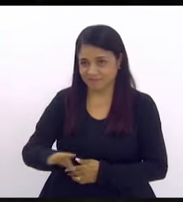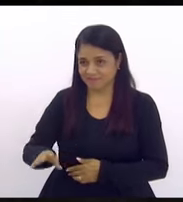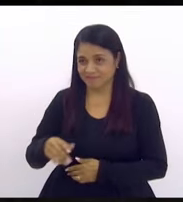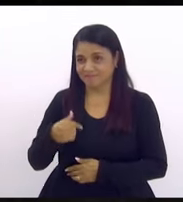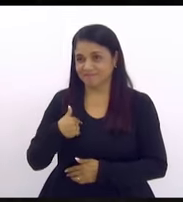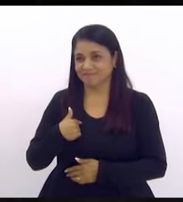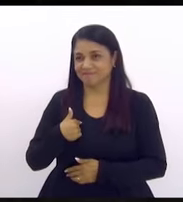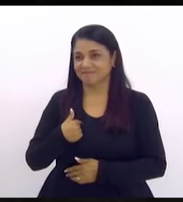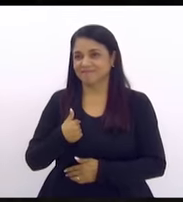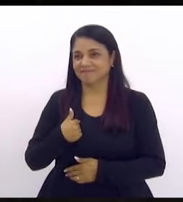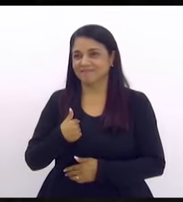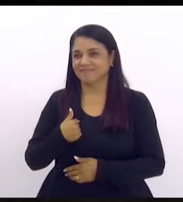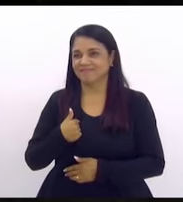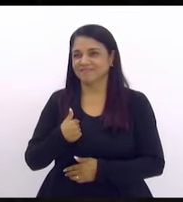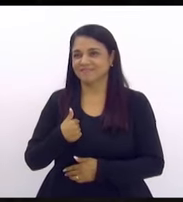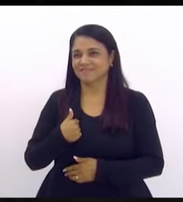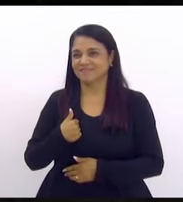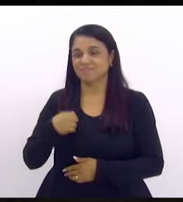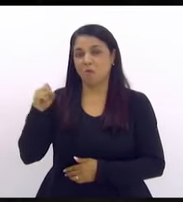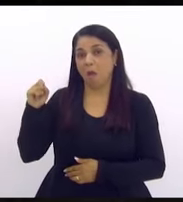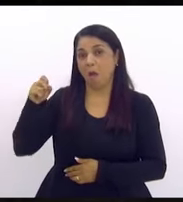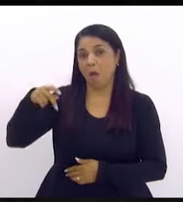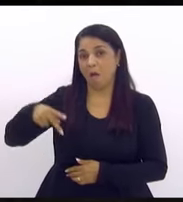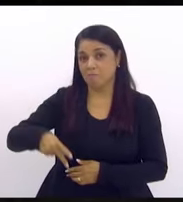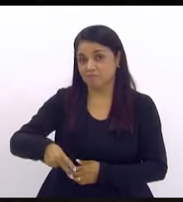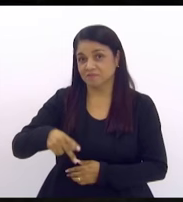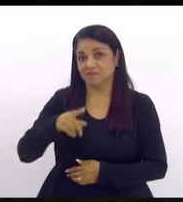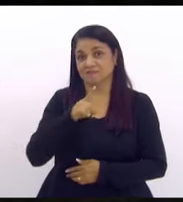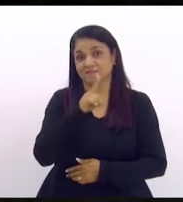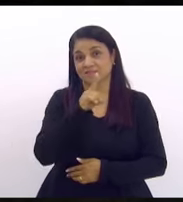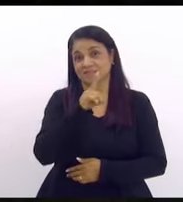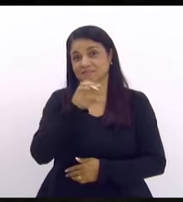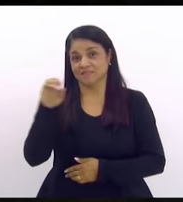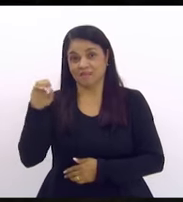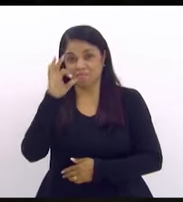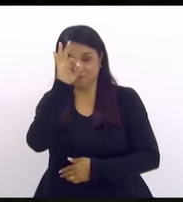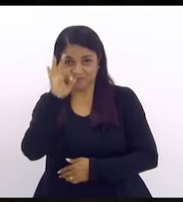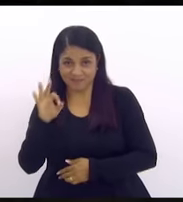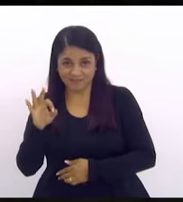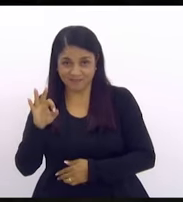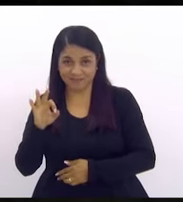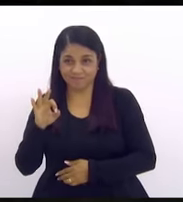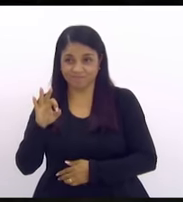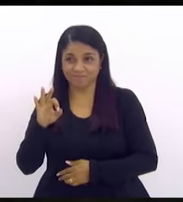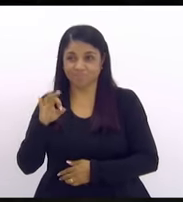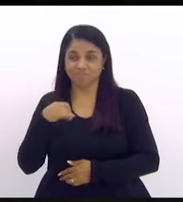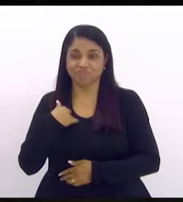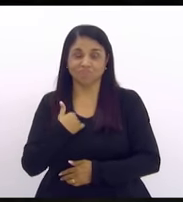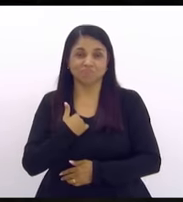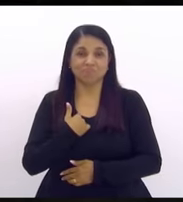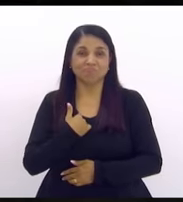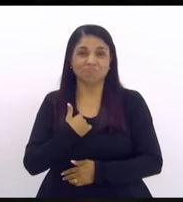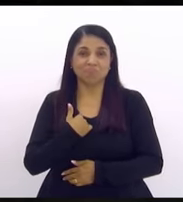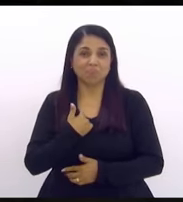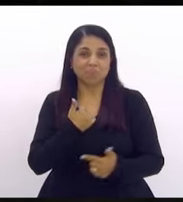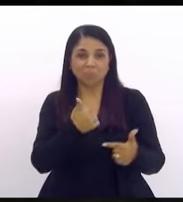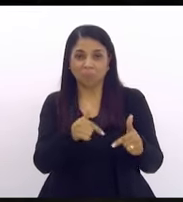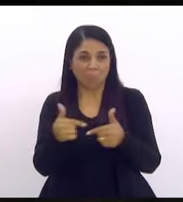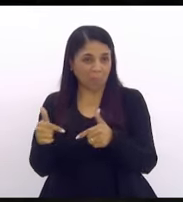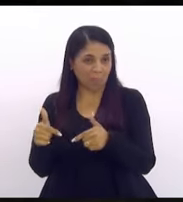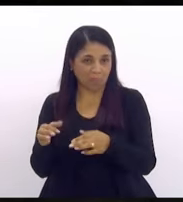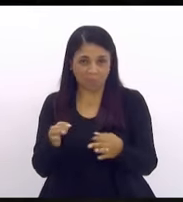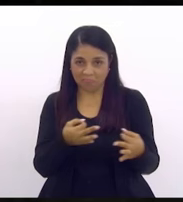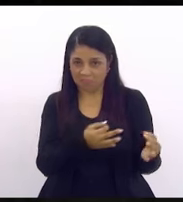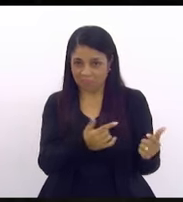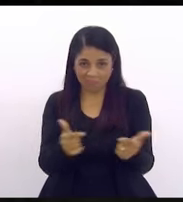Então eu fui tô tô aposentado 100% é desempregado né digamos assim não tenho nenhum emprego